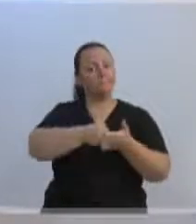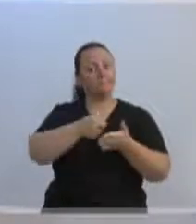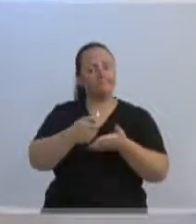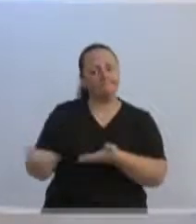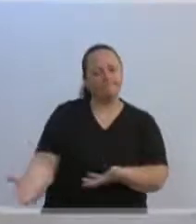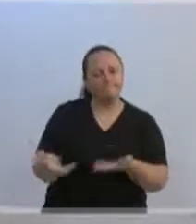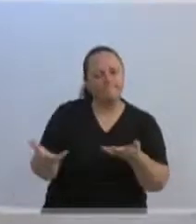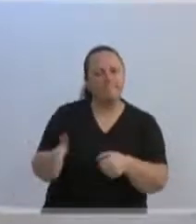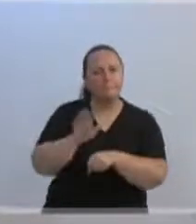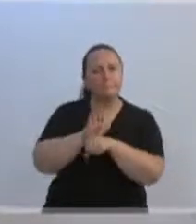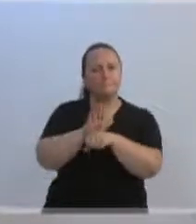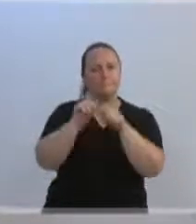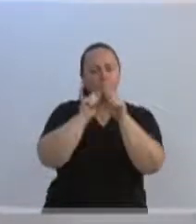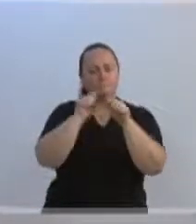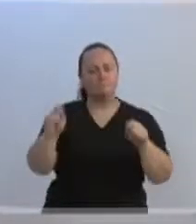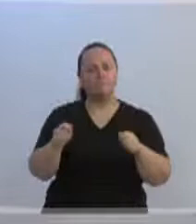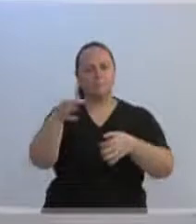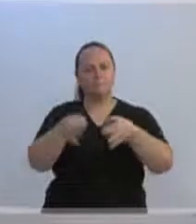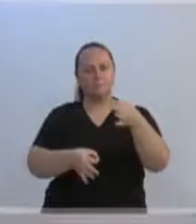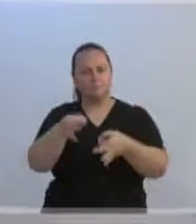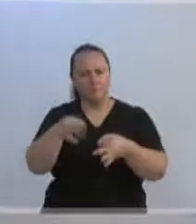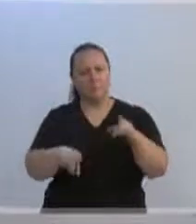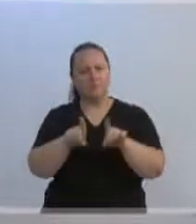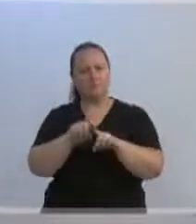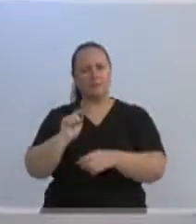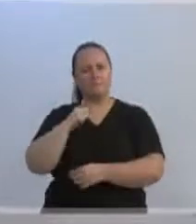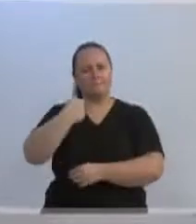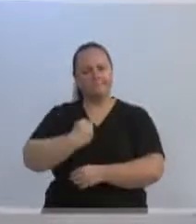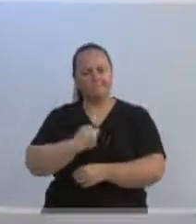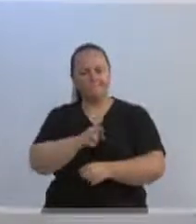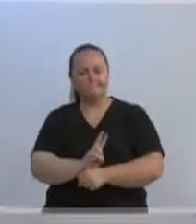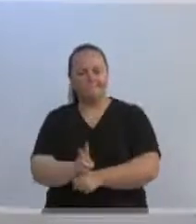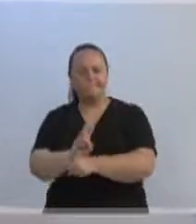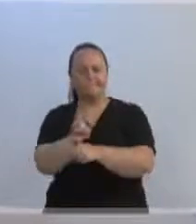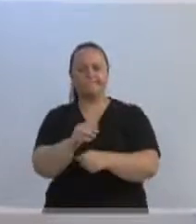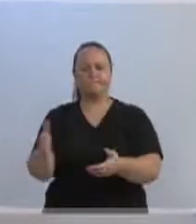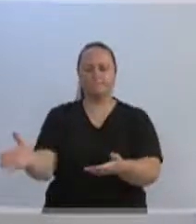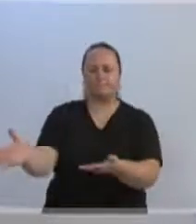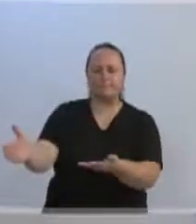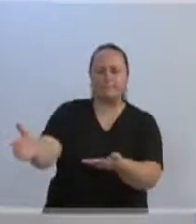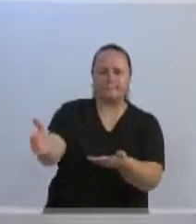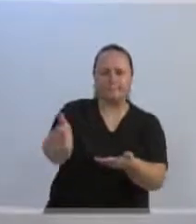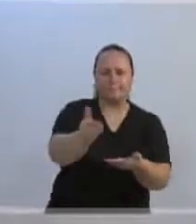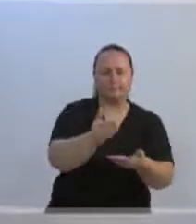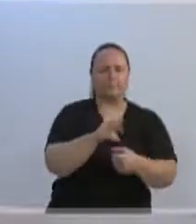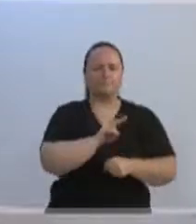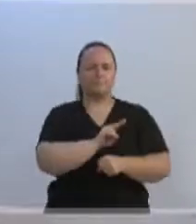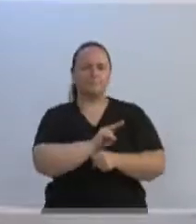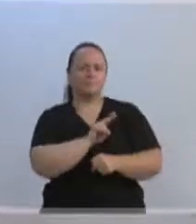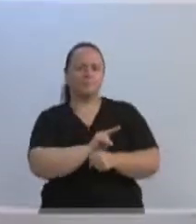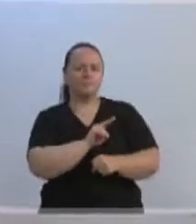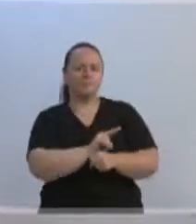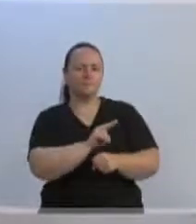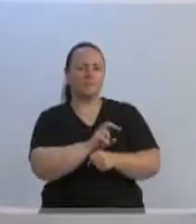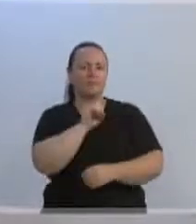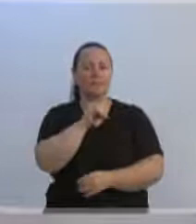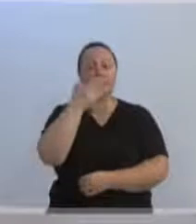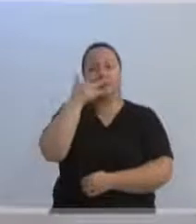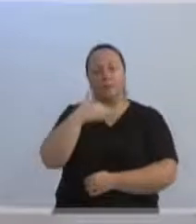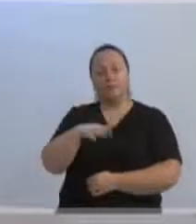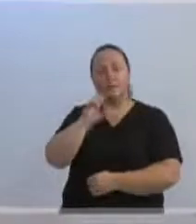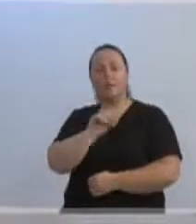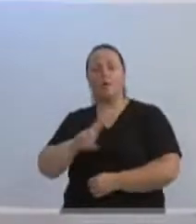jurídica incentivos fiscais e subsídios o acolhimento sob a forma de guarda de criança ou adolescente